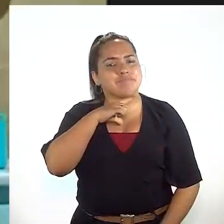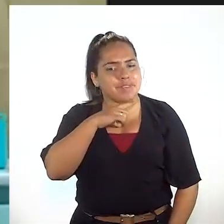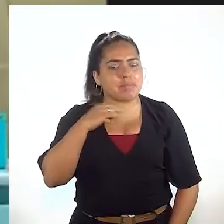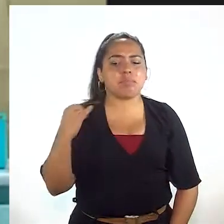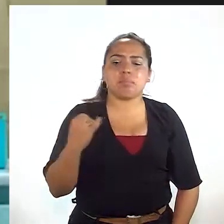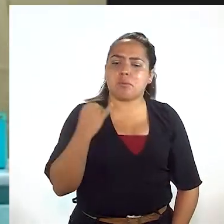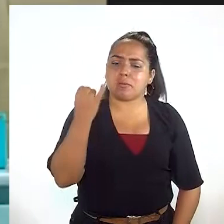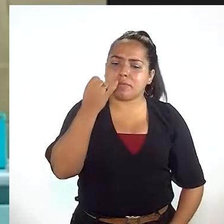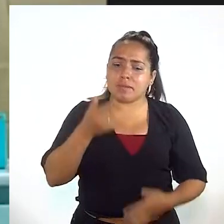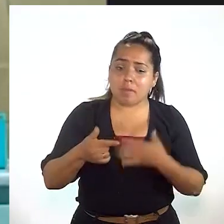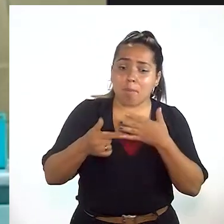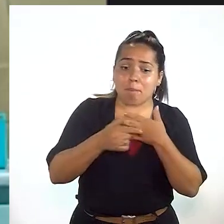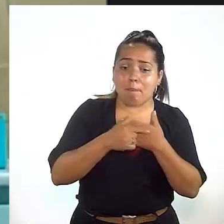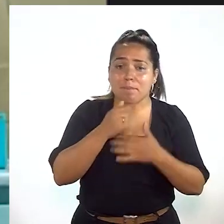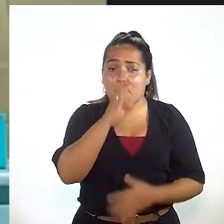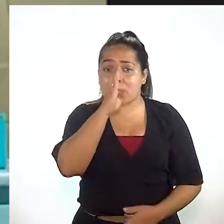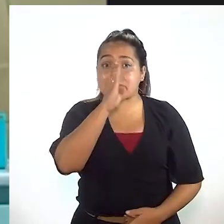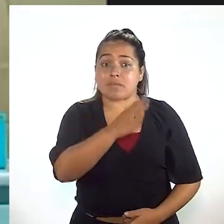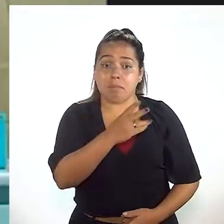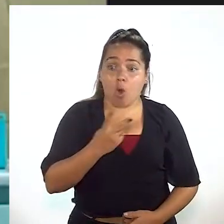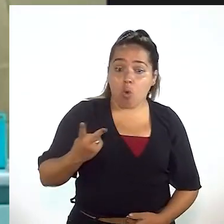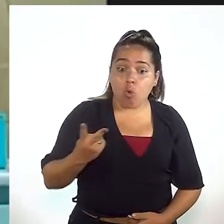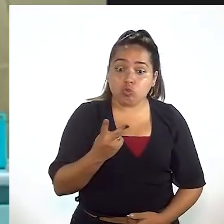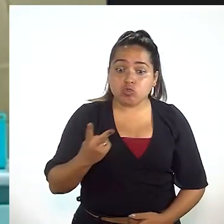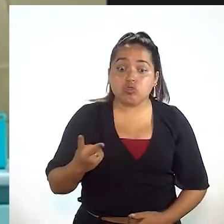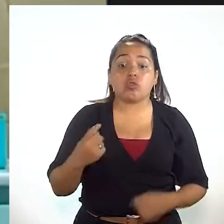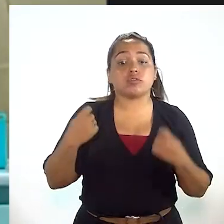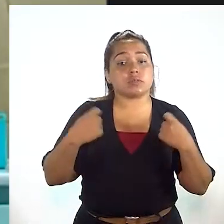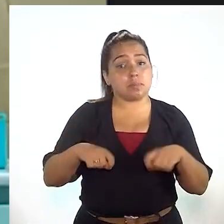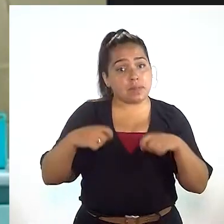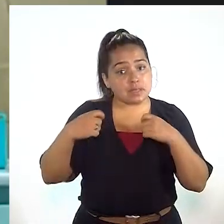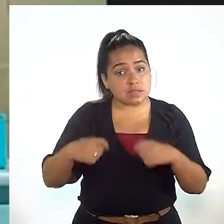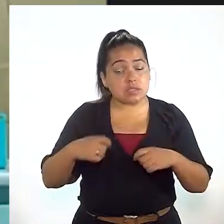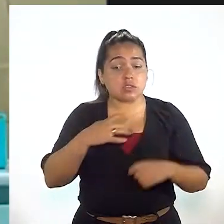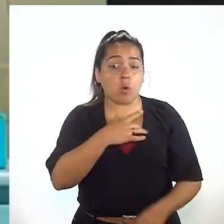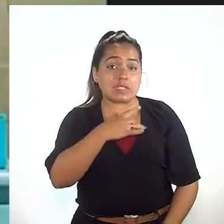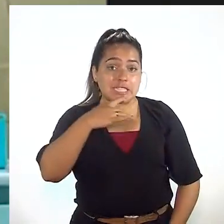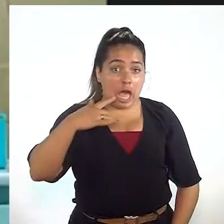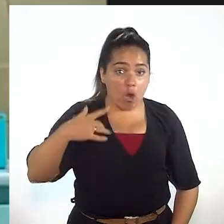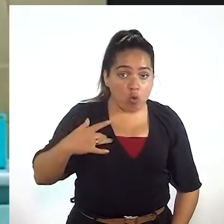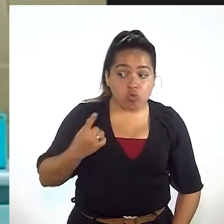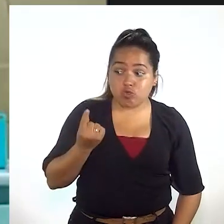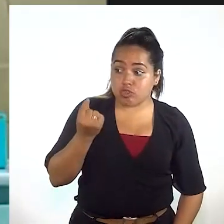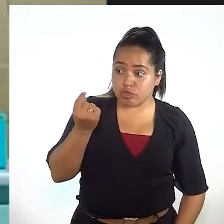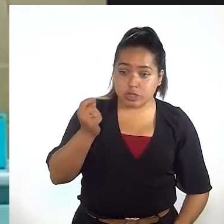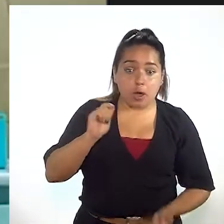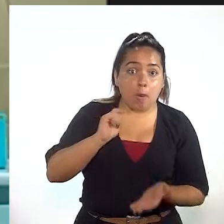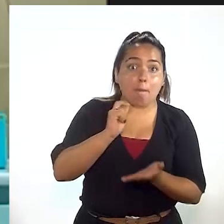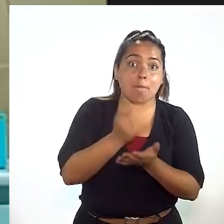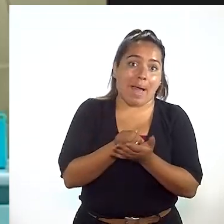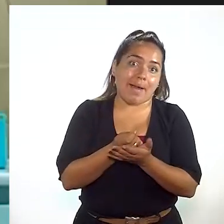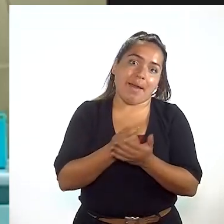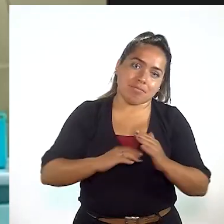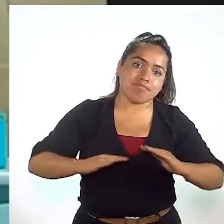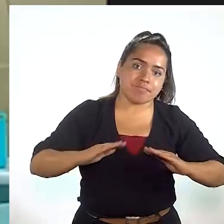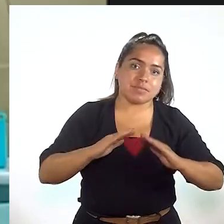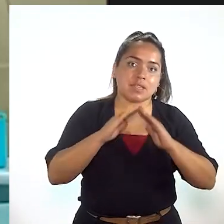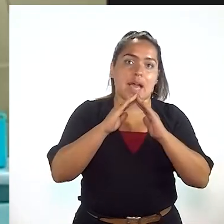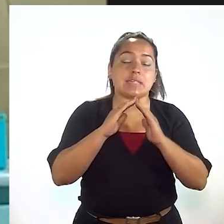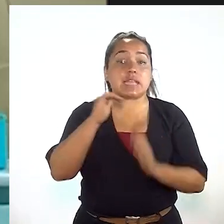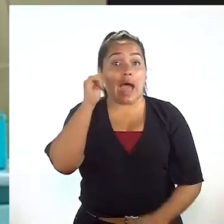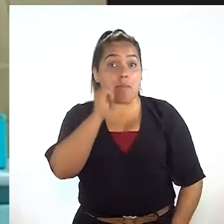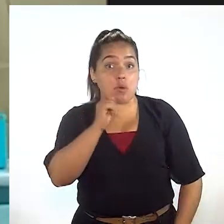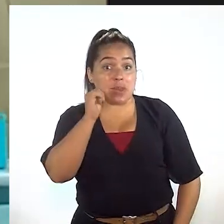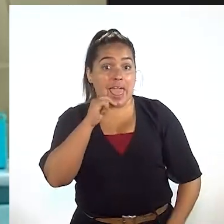quanto a mulher têm um papel fundamental, os dois são importantes, os dois ajudam a manter a saúde financeira da